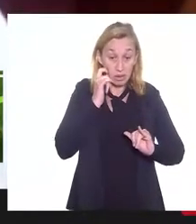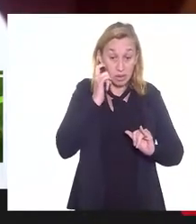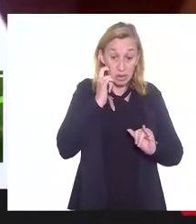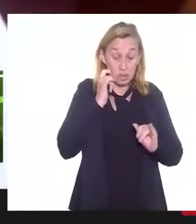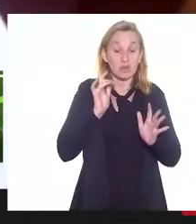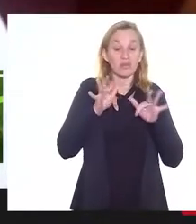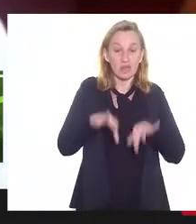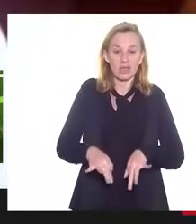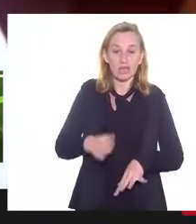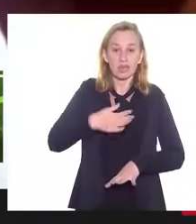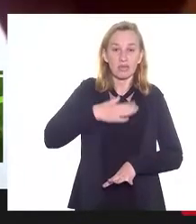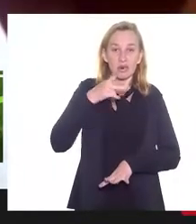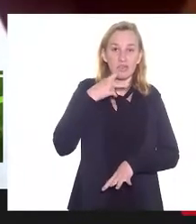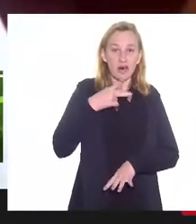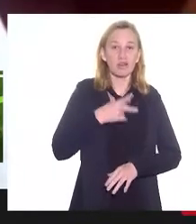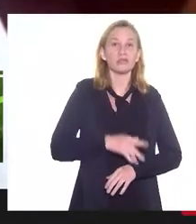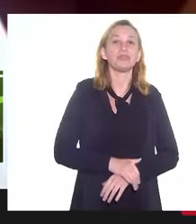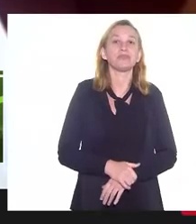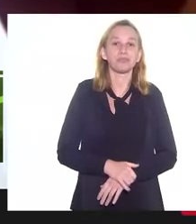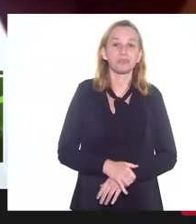minha fala dizendo: